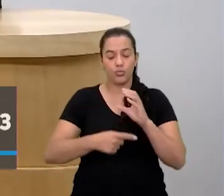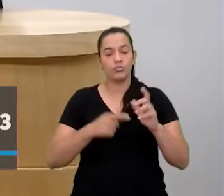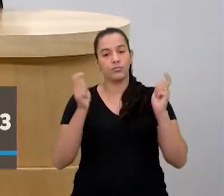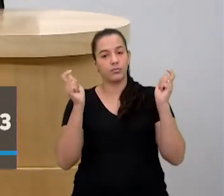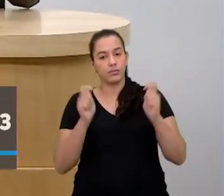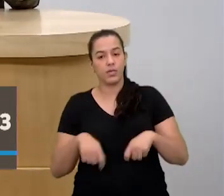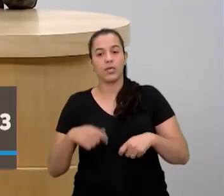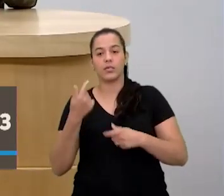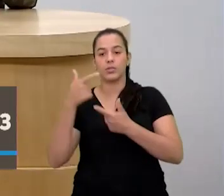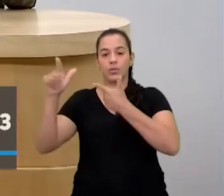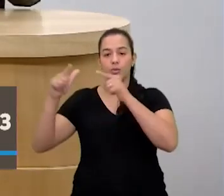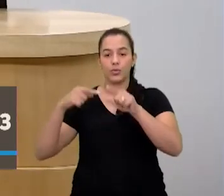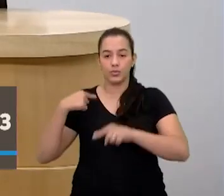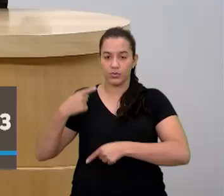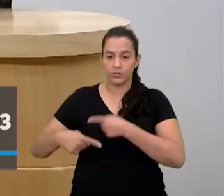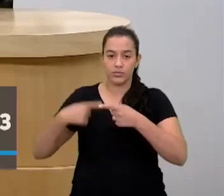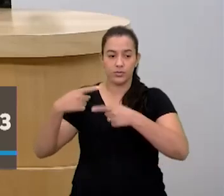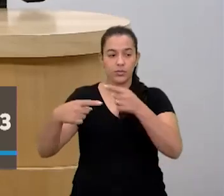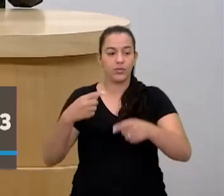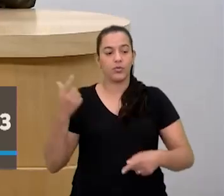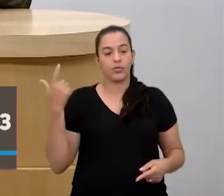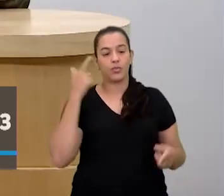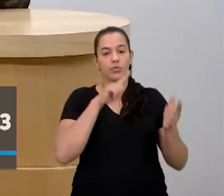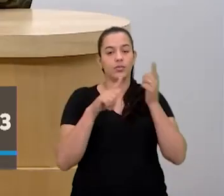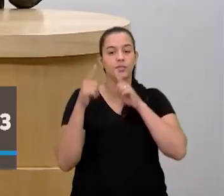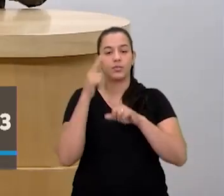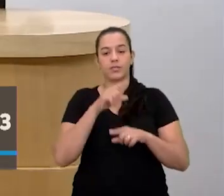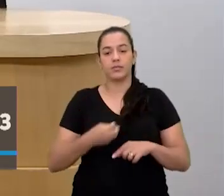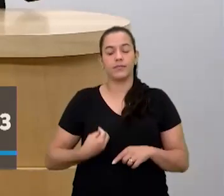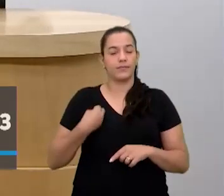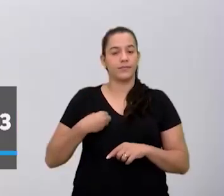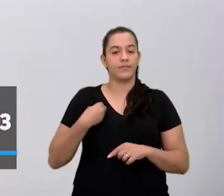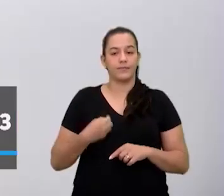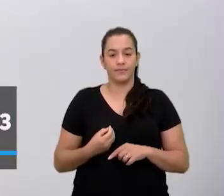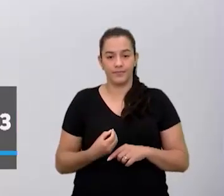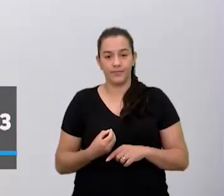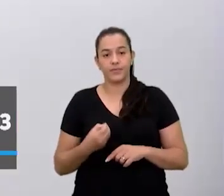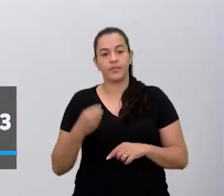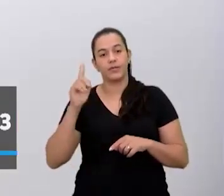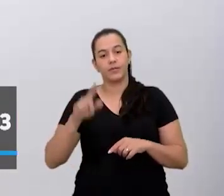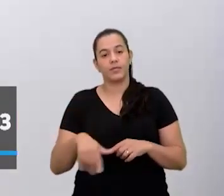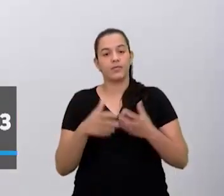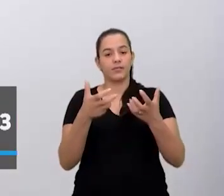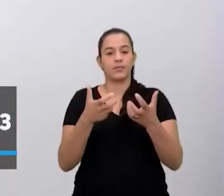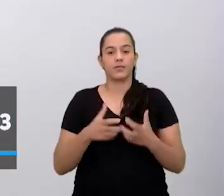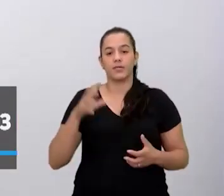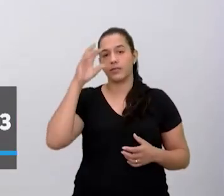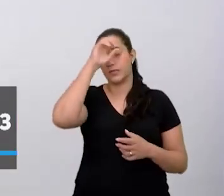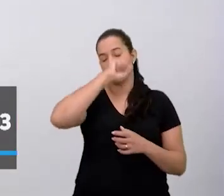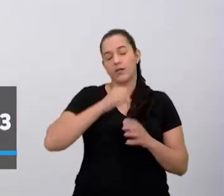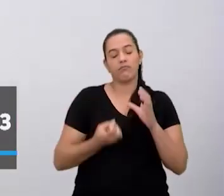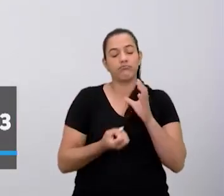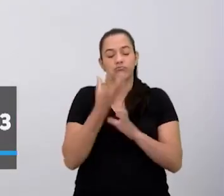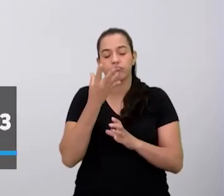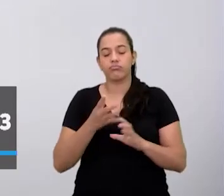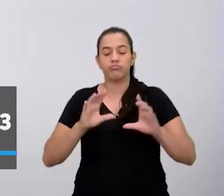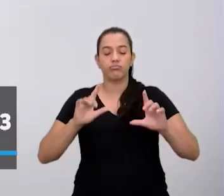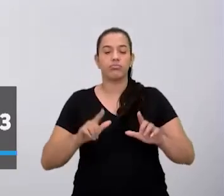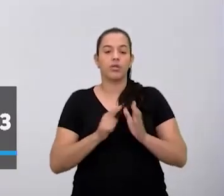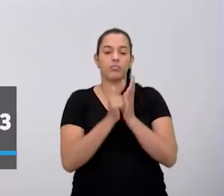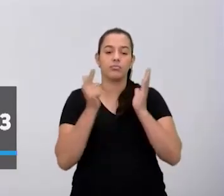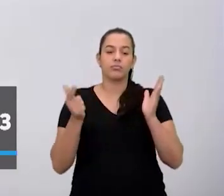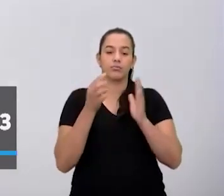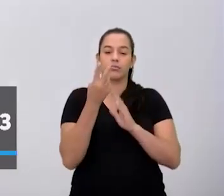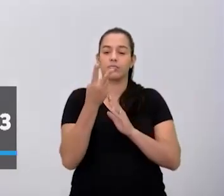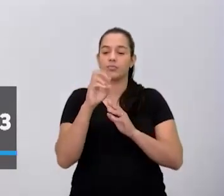possam sobreviver a esse mundo. Então, todos os temas, eles estão conectados. Então, é criar um mundo melhor. Essa é a grande preocupação da Agenda 2030